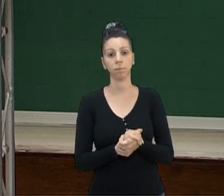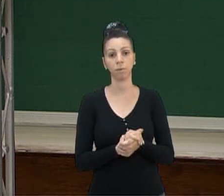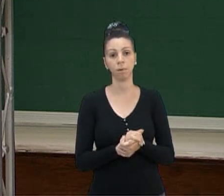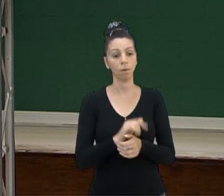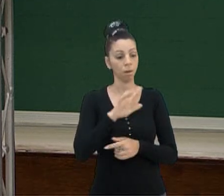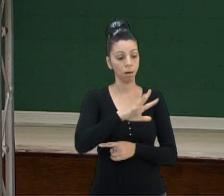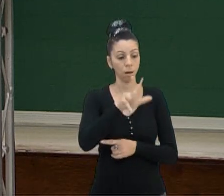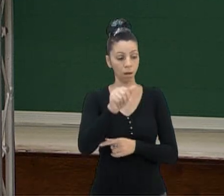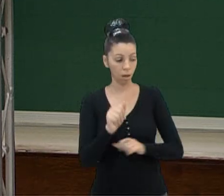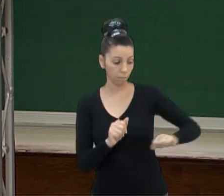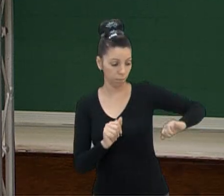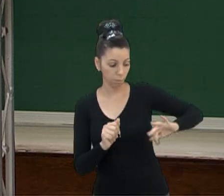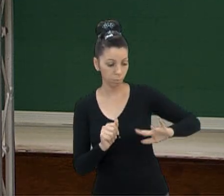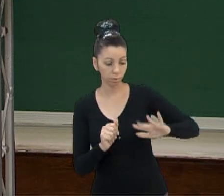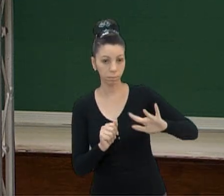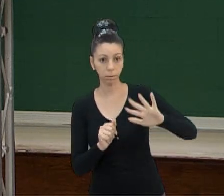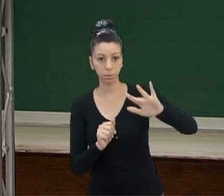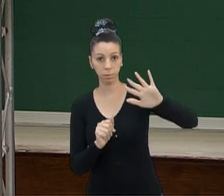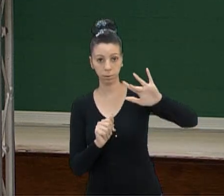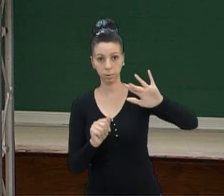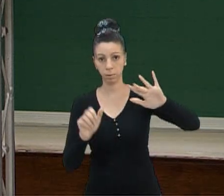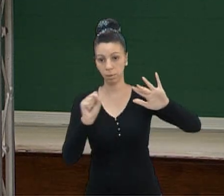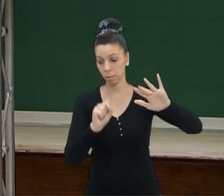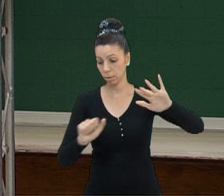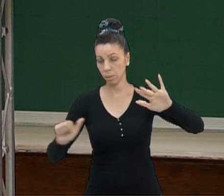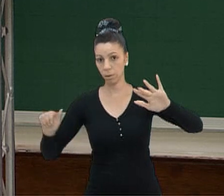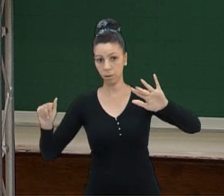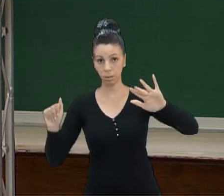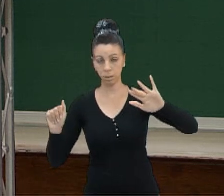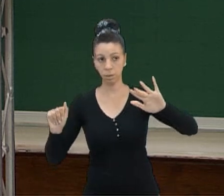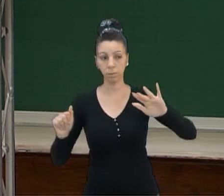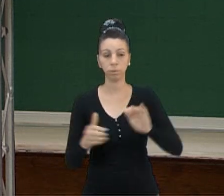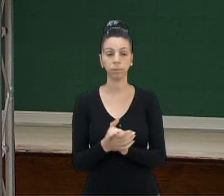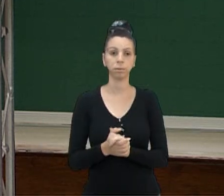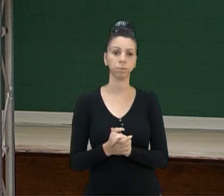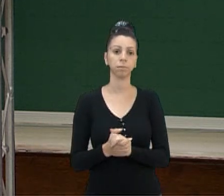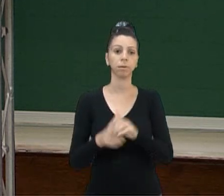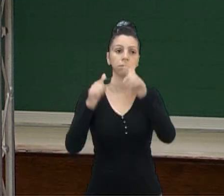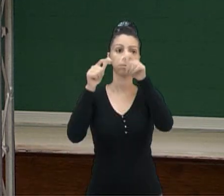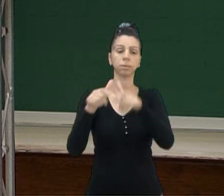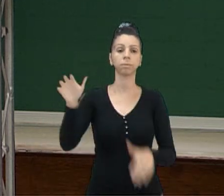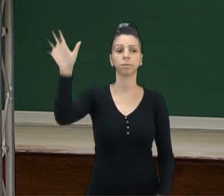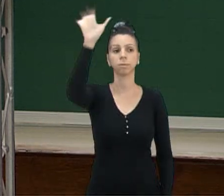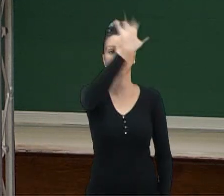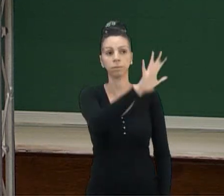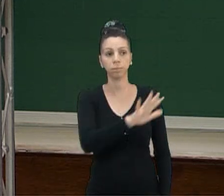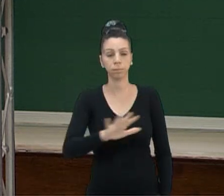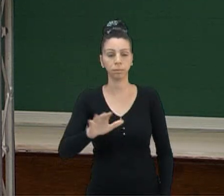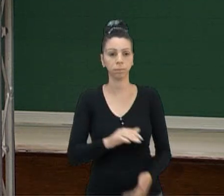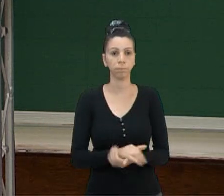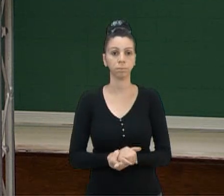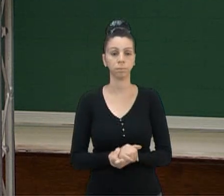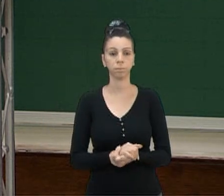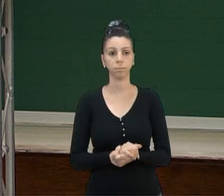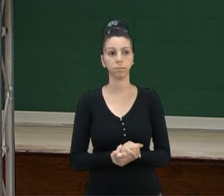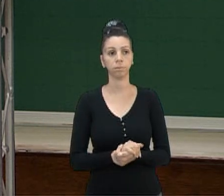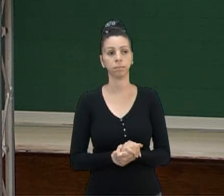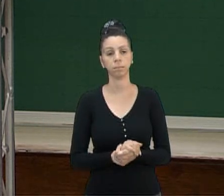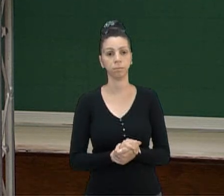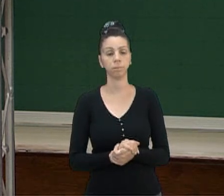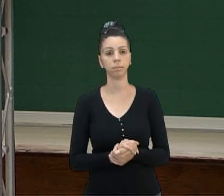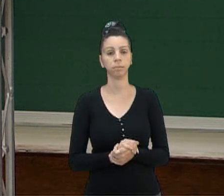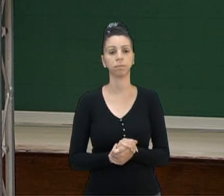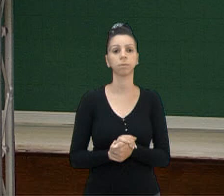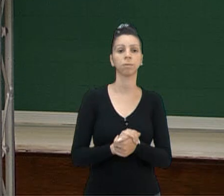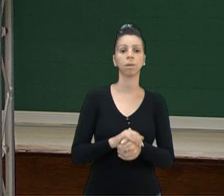aqui, a outra parte da Ásia ali, mais Oriente Médio, certo? Então, pensando na localização, a Península Escandinava está